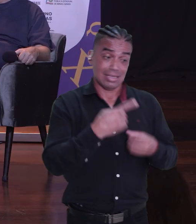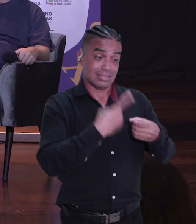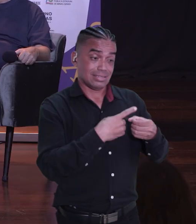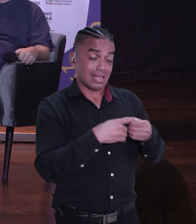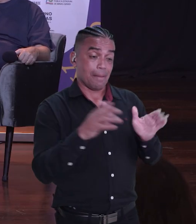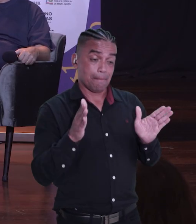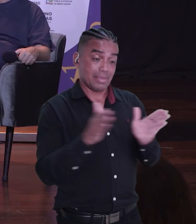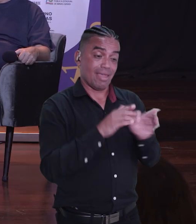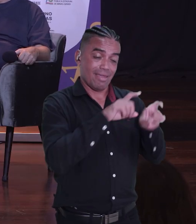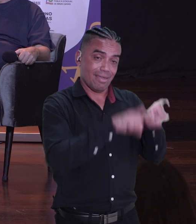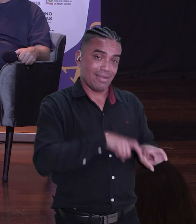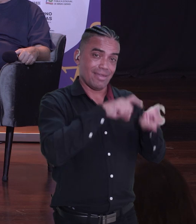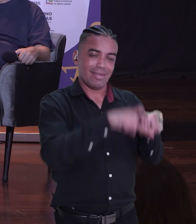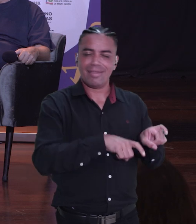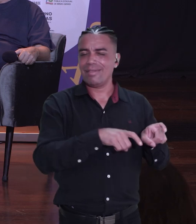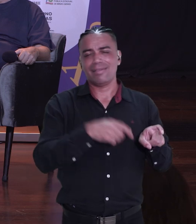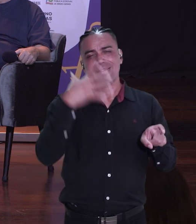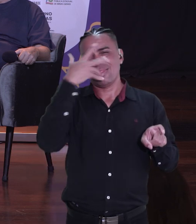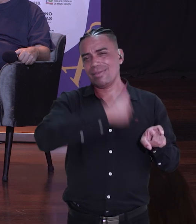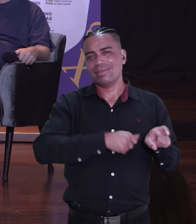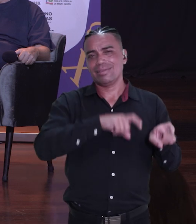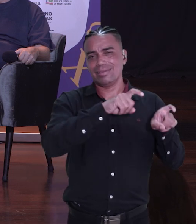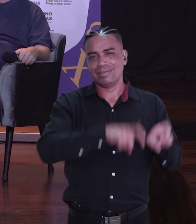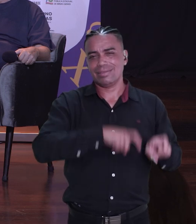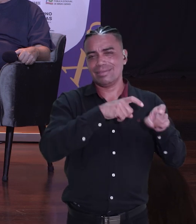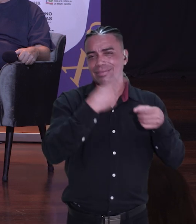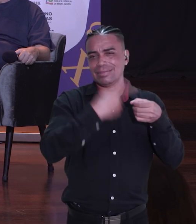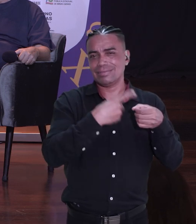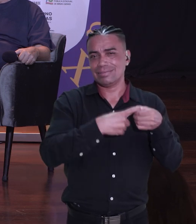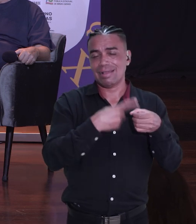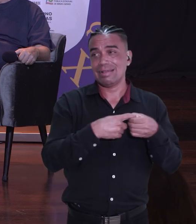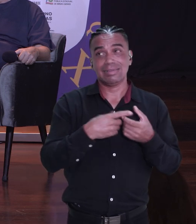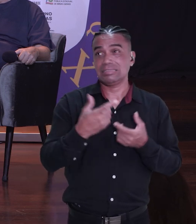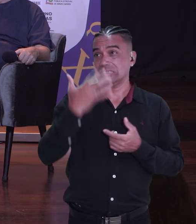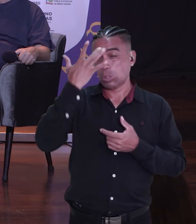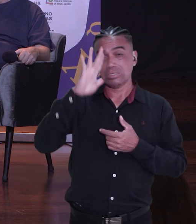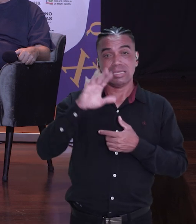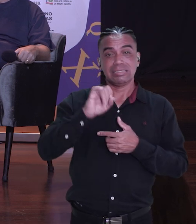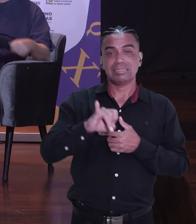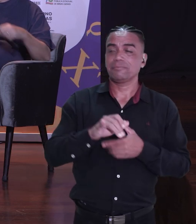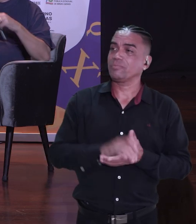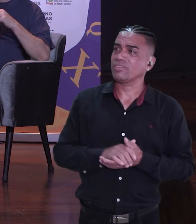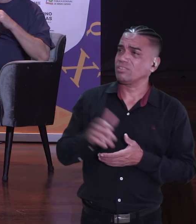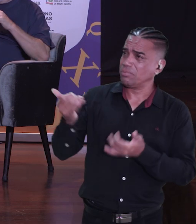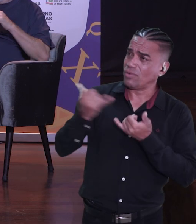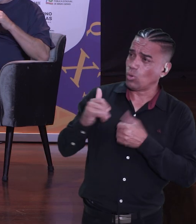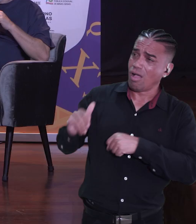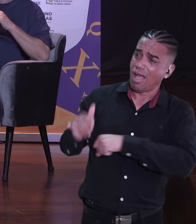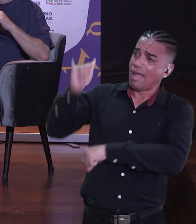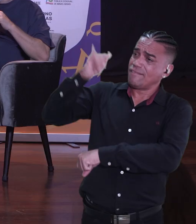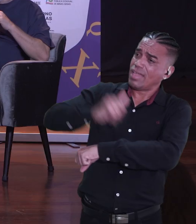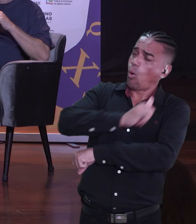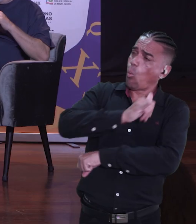numa cidade pequena, né, que era uma gracinha de cidade, pequeno, eu não sei se as pessoas hoje têm uma noção. Você que me